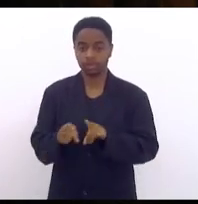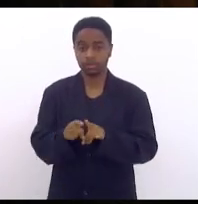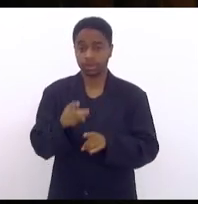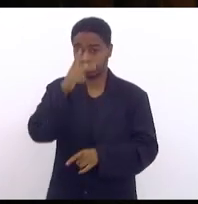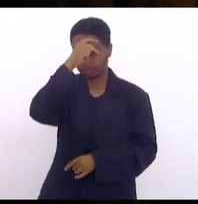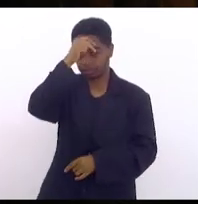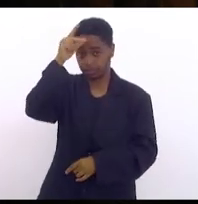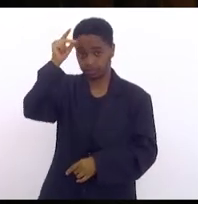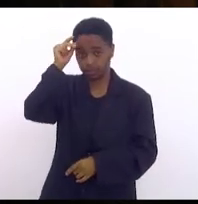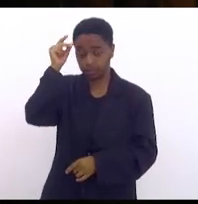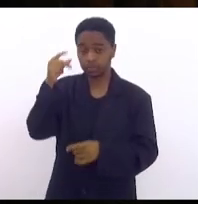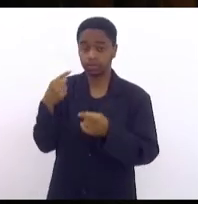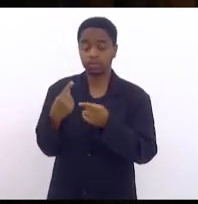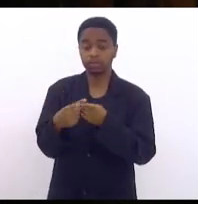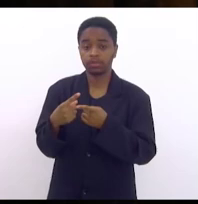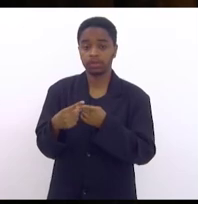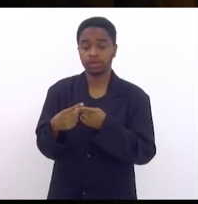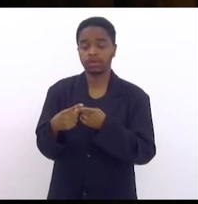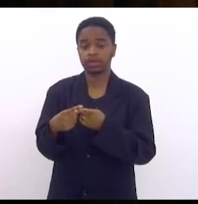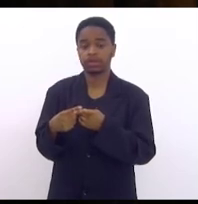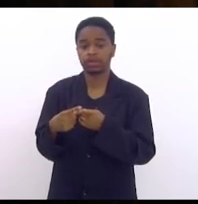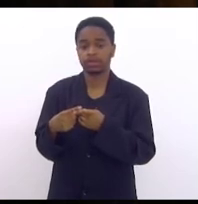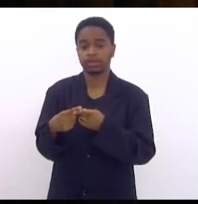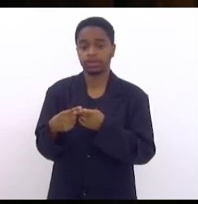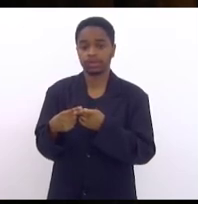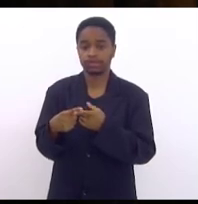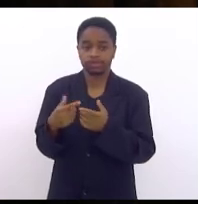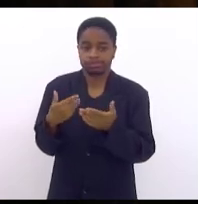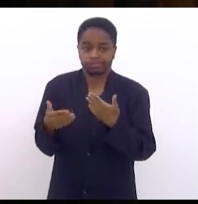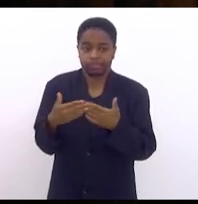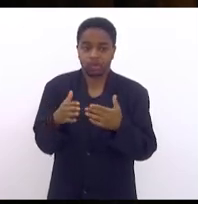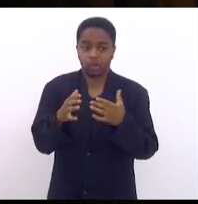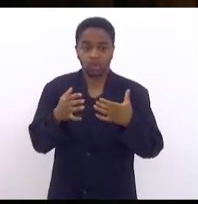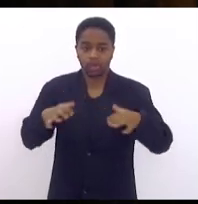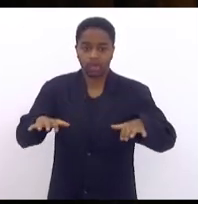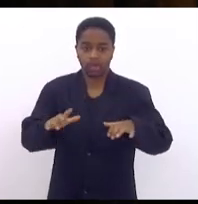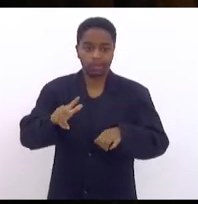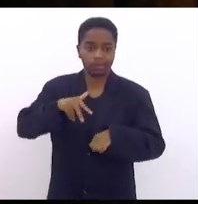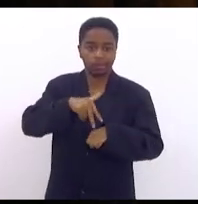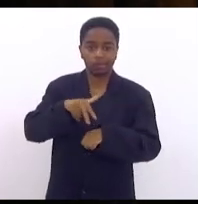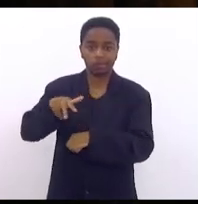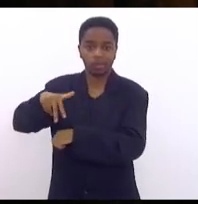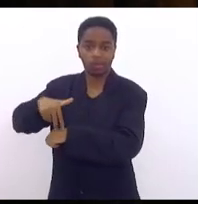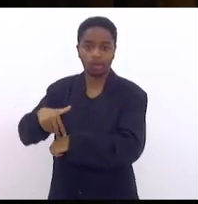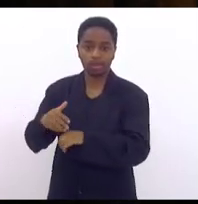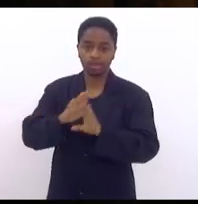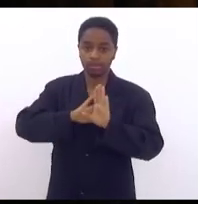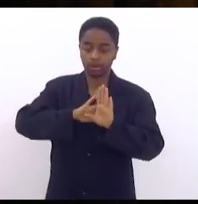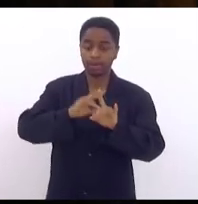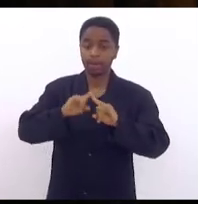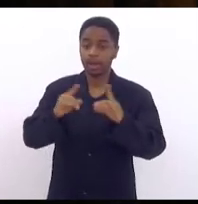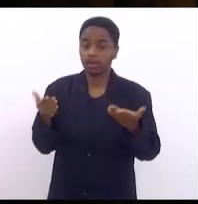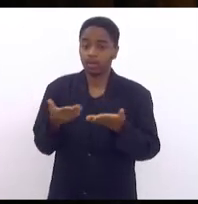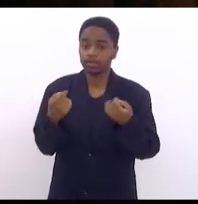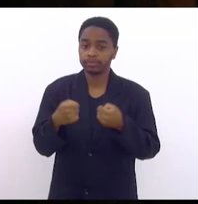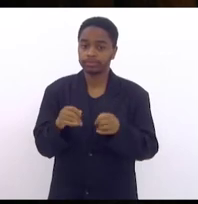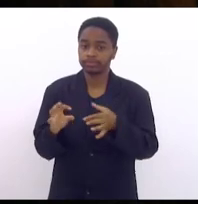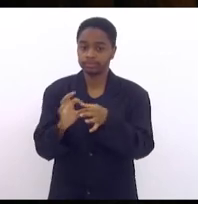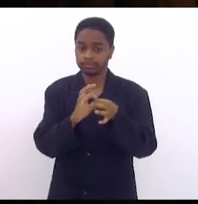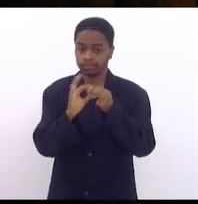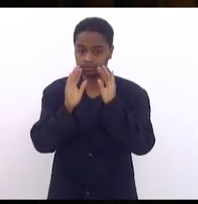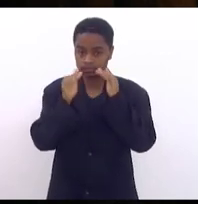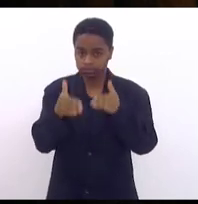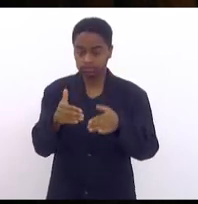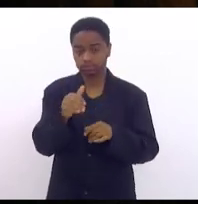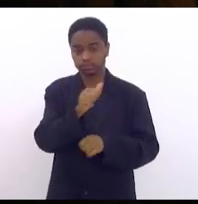próprio prefeito, salvaguardadas qualquer posição ideológica, posição eleitoral nesse momento. É um momento de união em prol do Rio